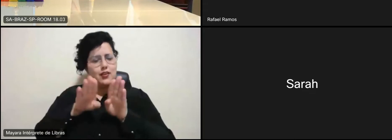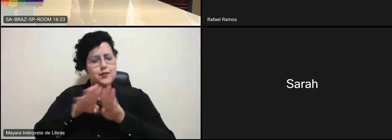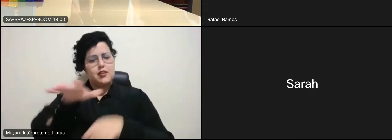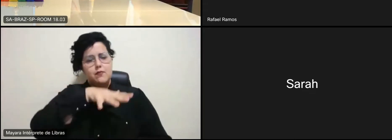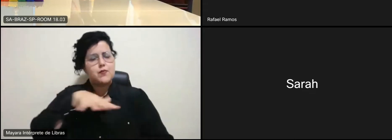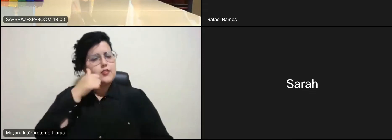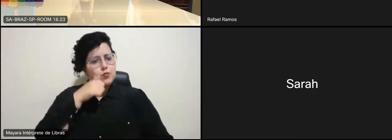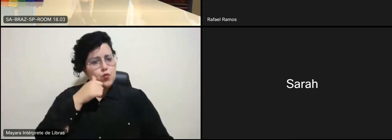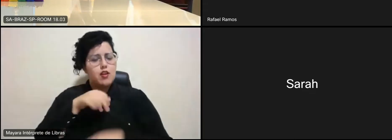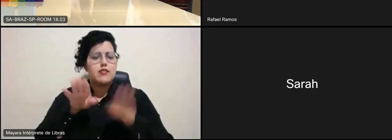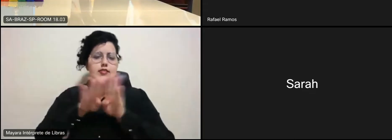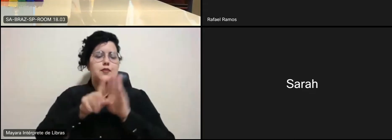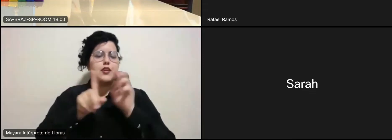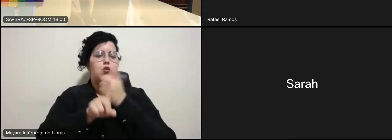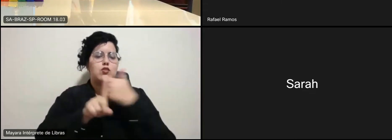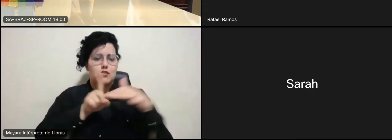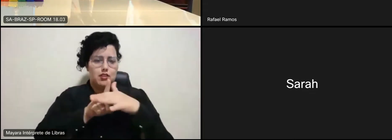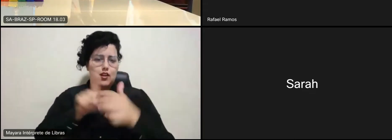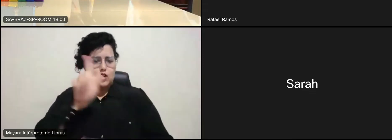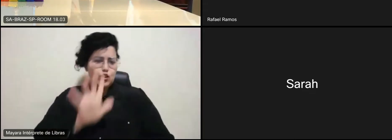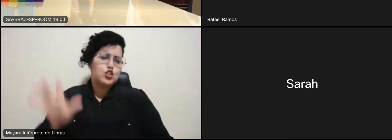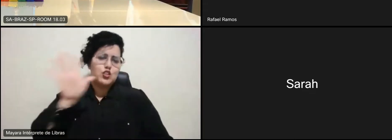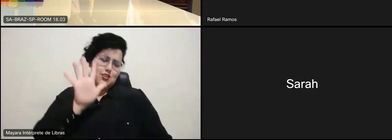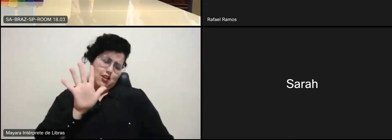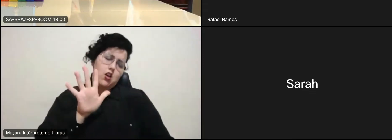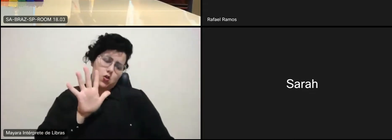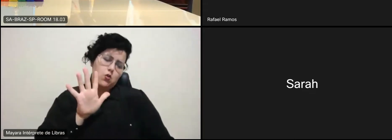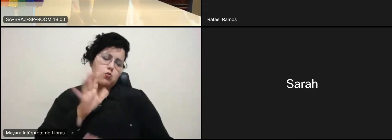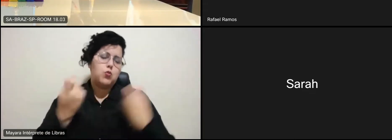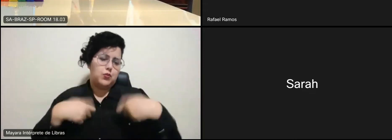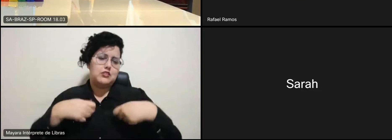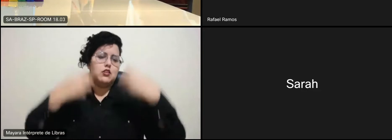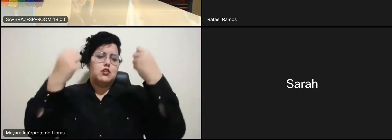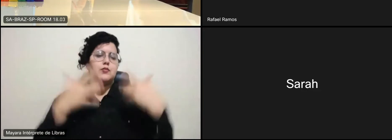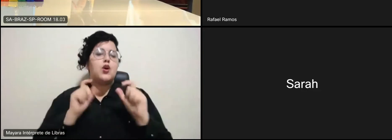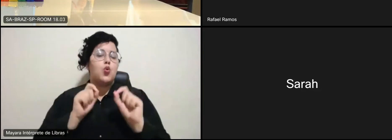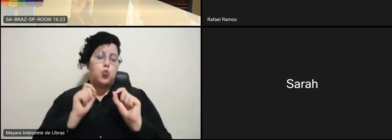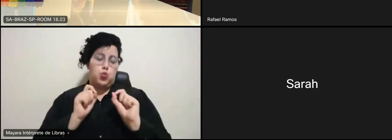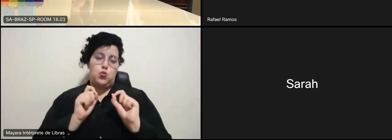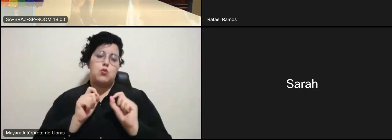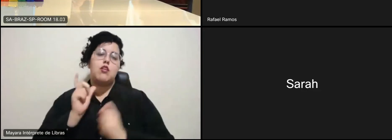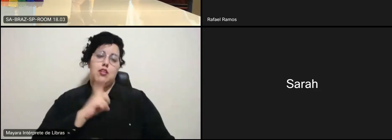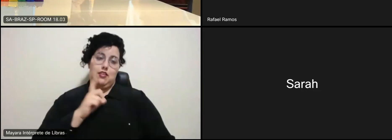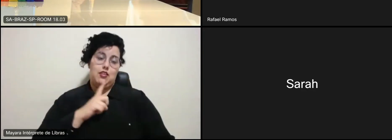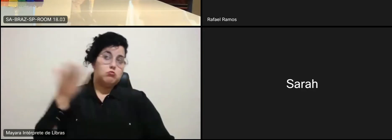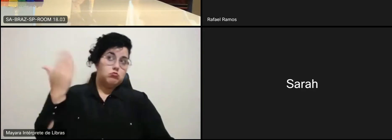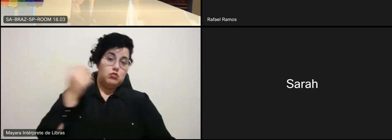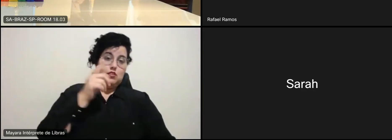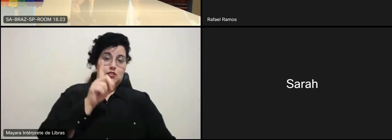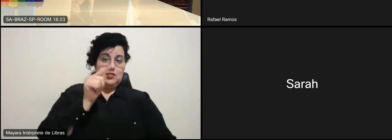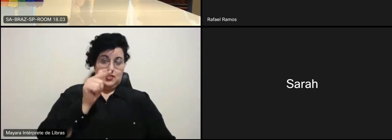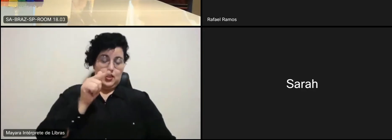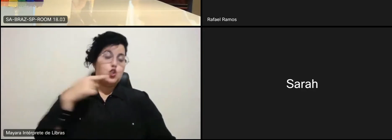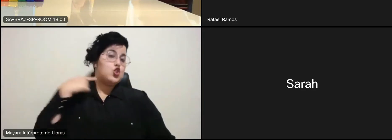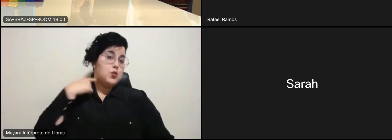forma geral, a sociedade, né, é muito importante falar sobre a questão que foi apenas em 17 de maio de 90